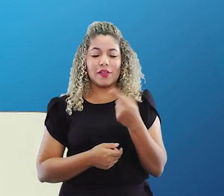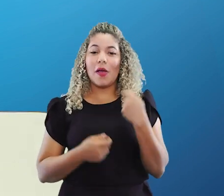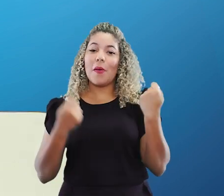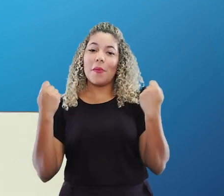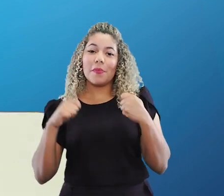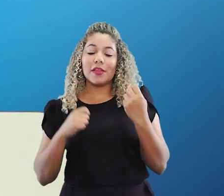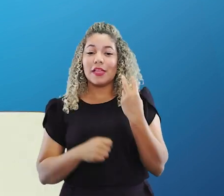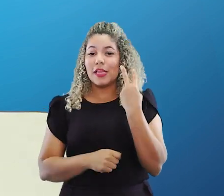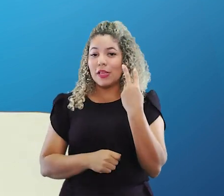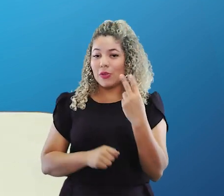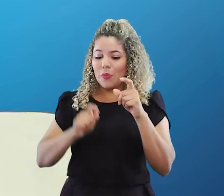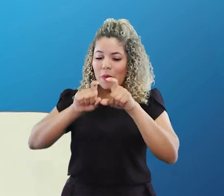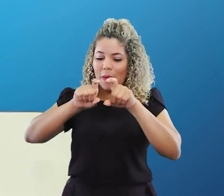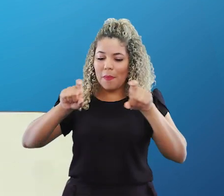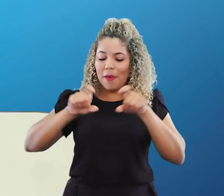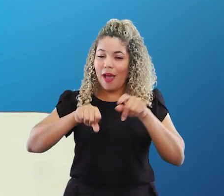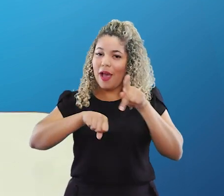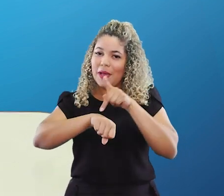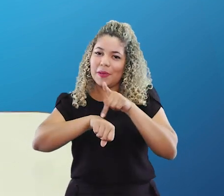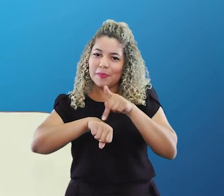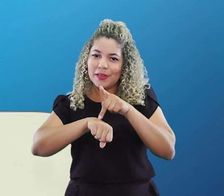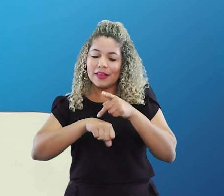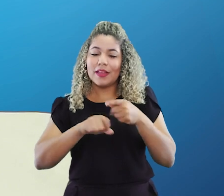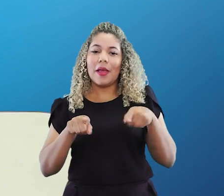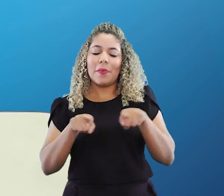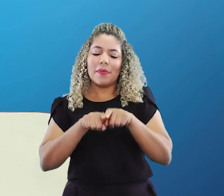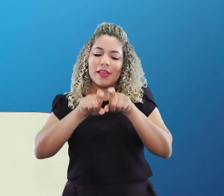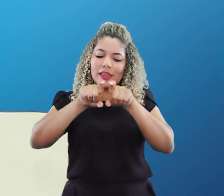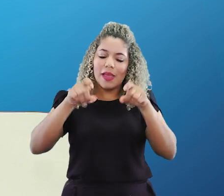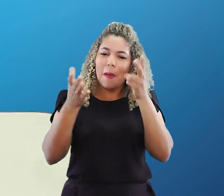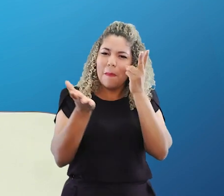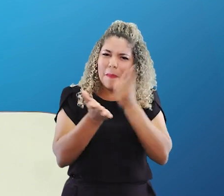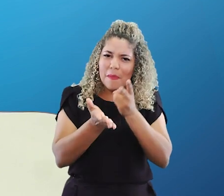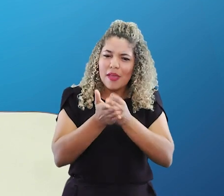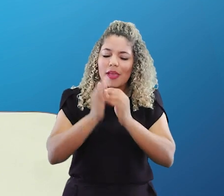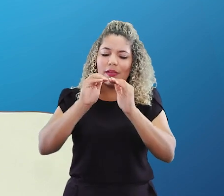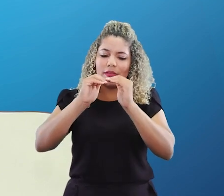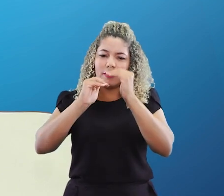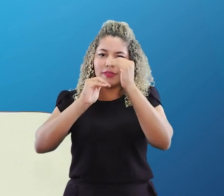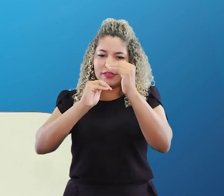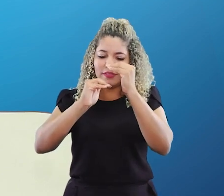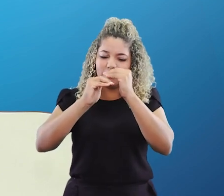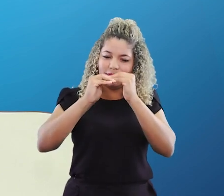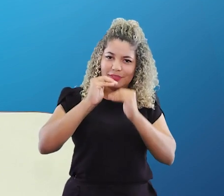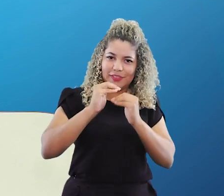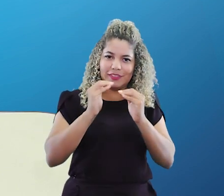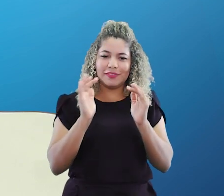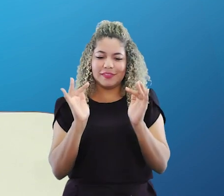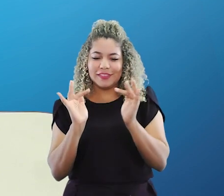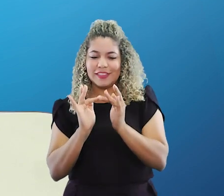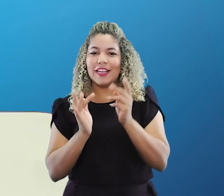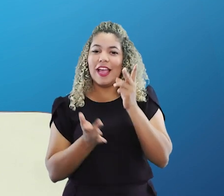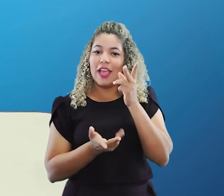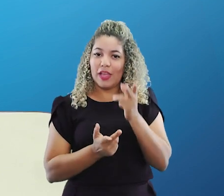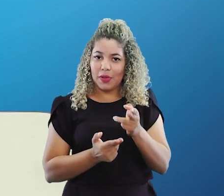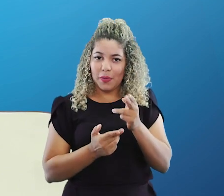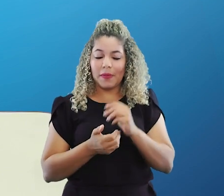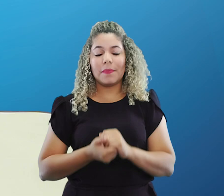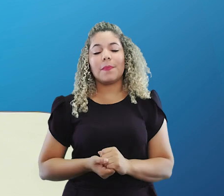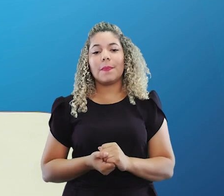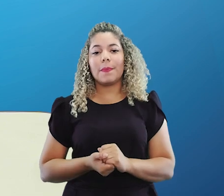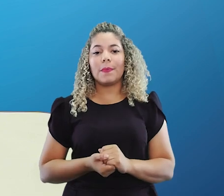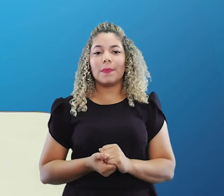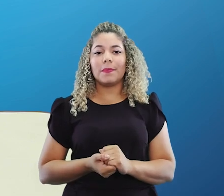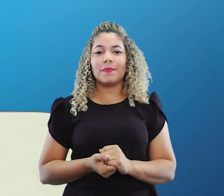vamos precisar de 2 barras pretas para que o tamanho seja exato do nosso eixo de fixação. Esse